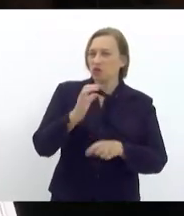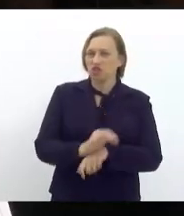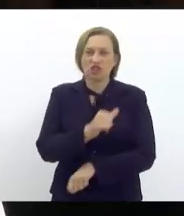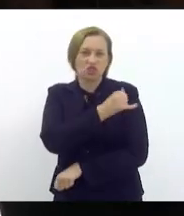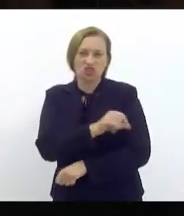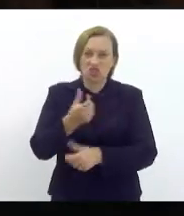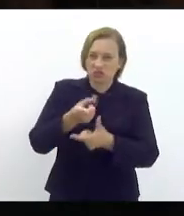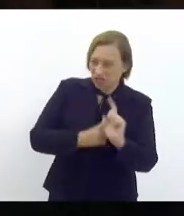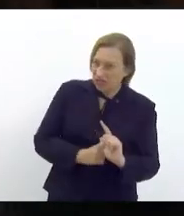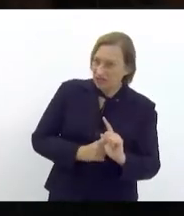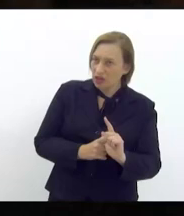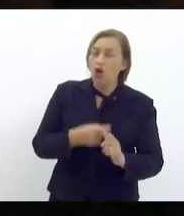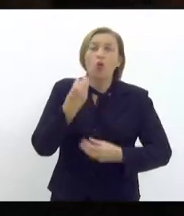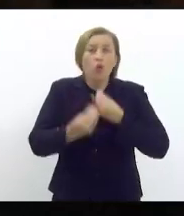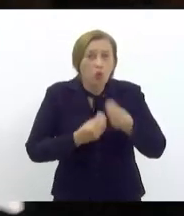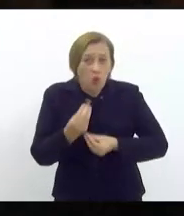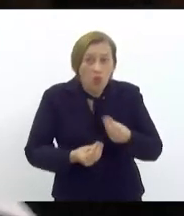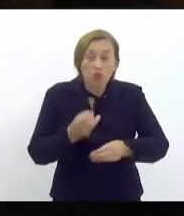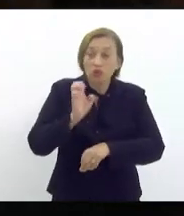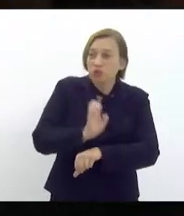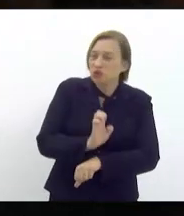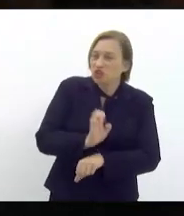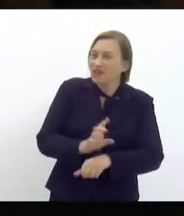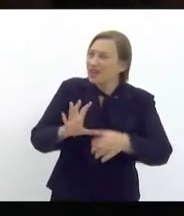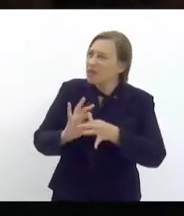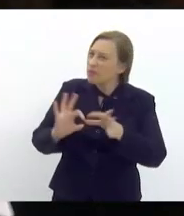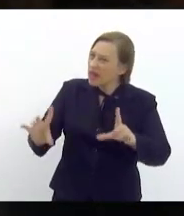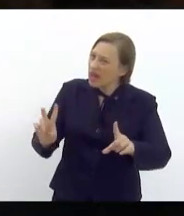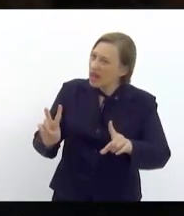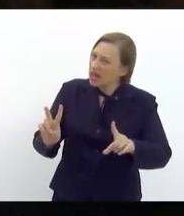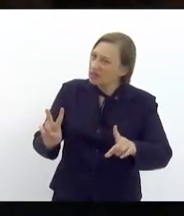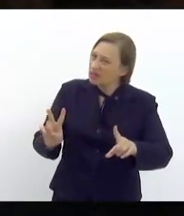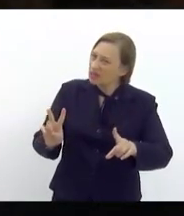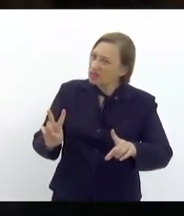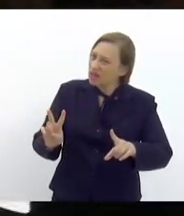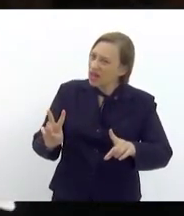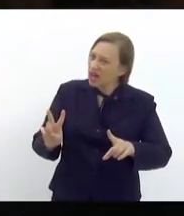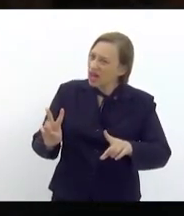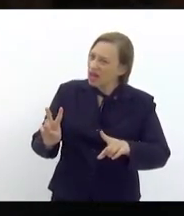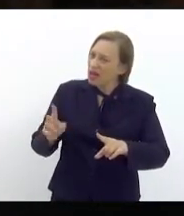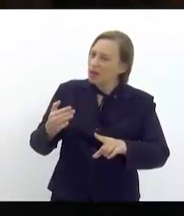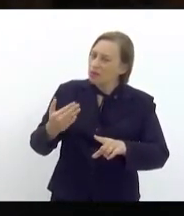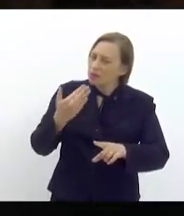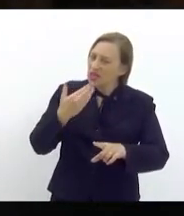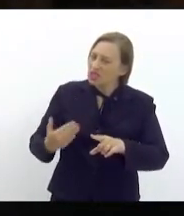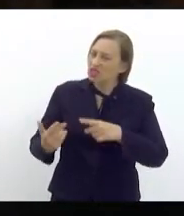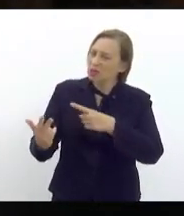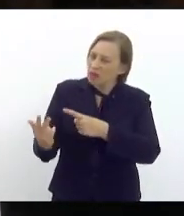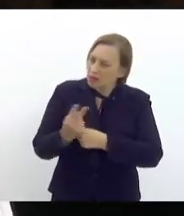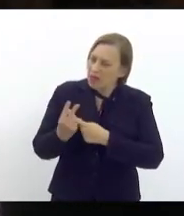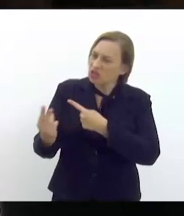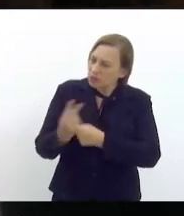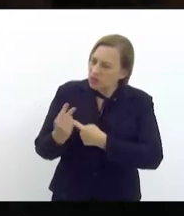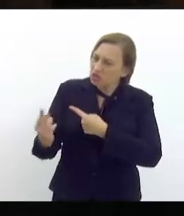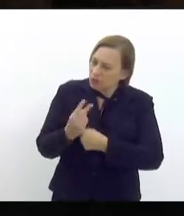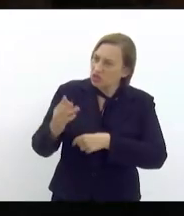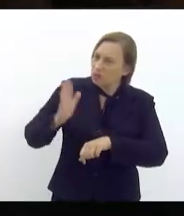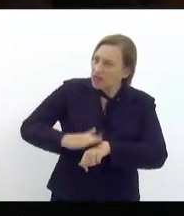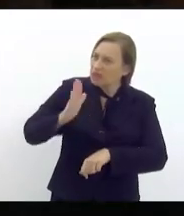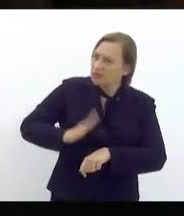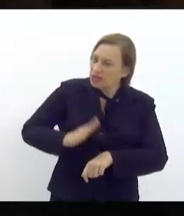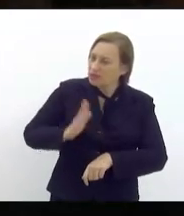muito então como que o estado fica autorizado a fazer novos gastos a fazer novos empréstimos não pode